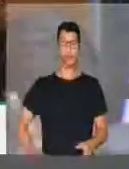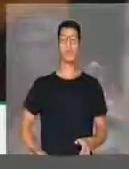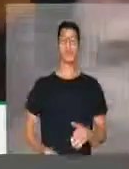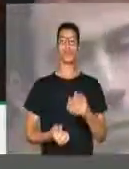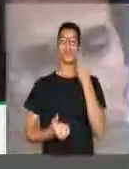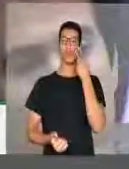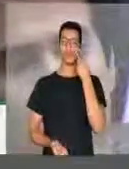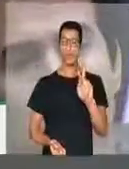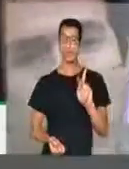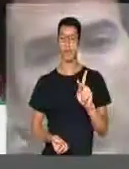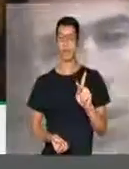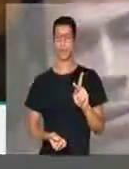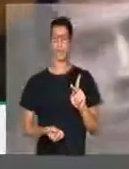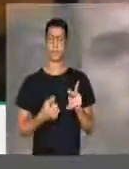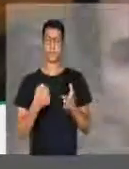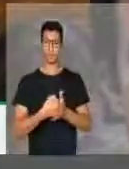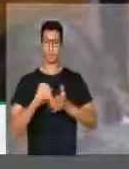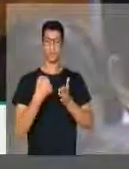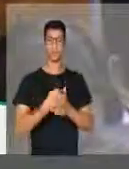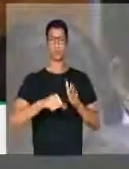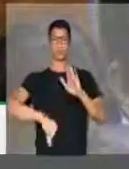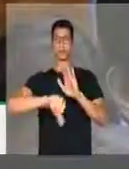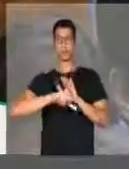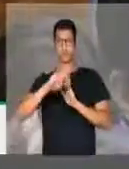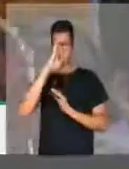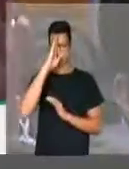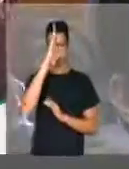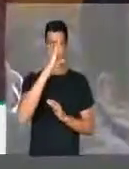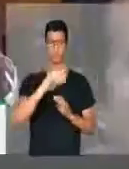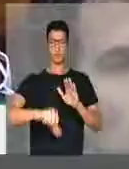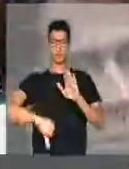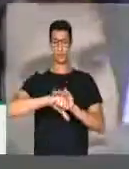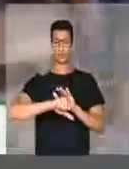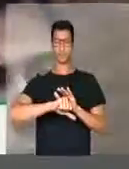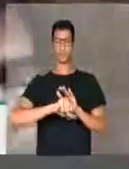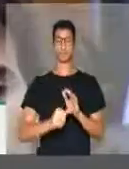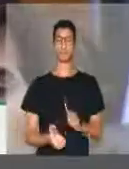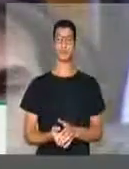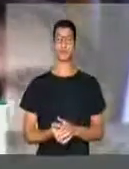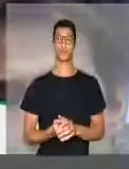público para combater o crime, principalmente